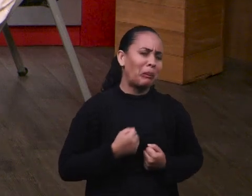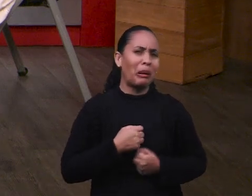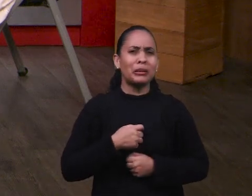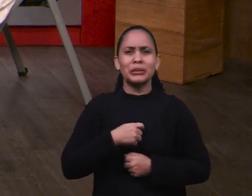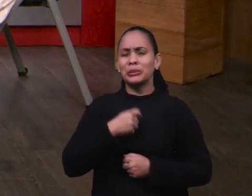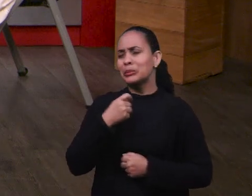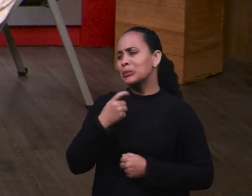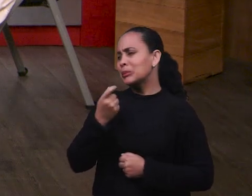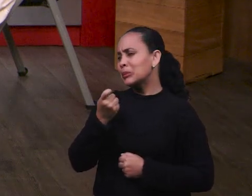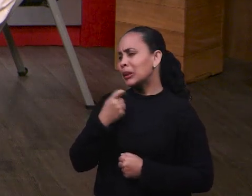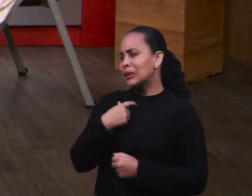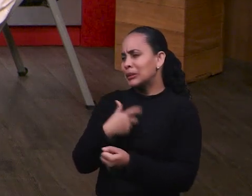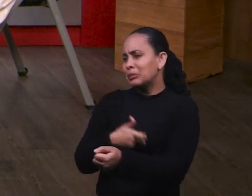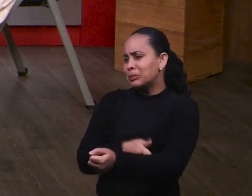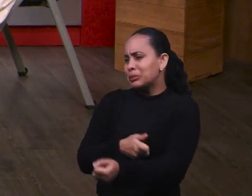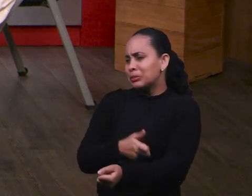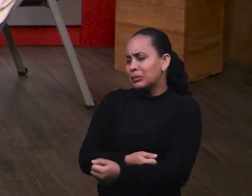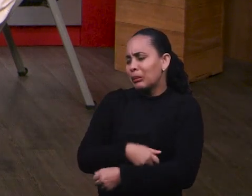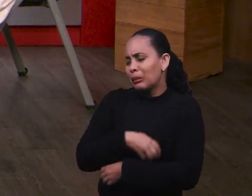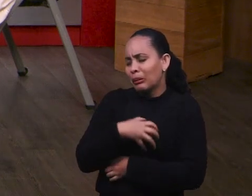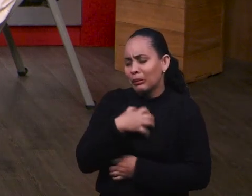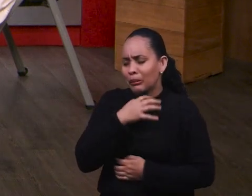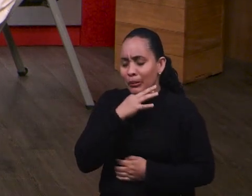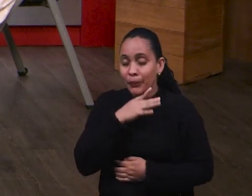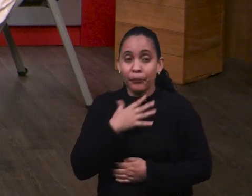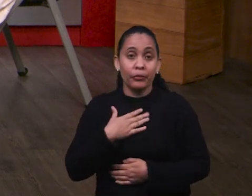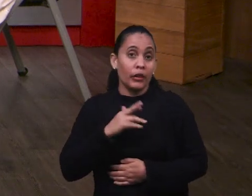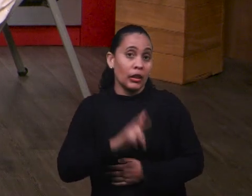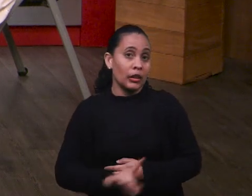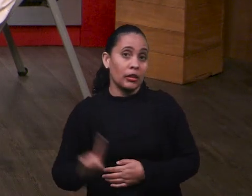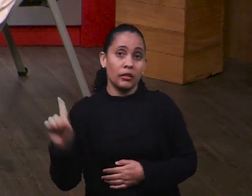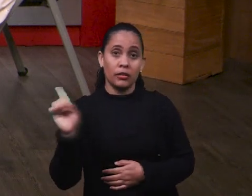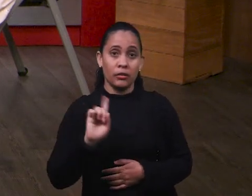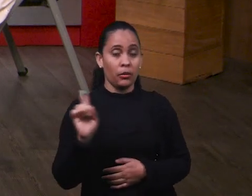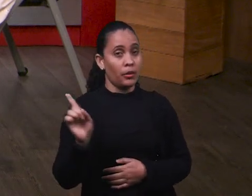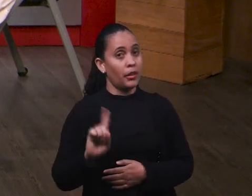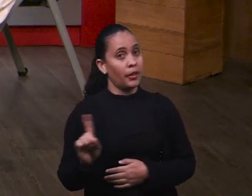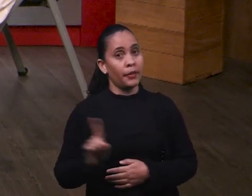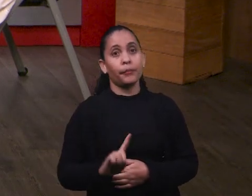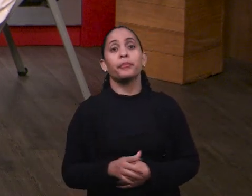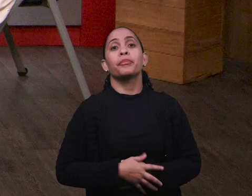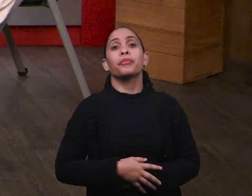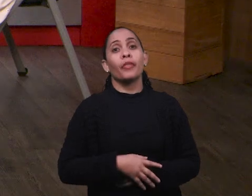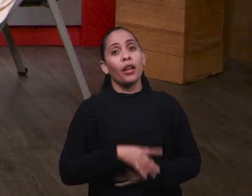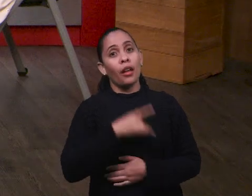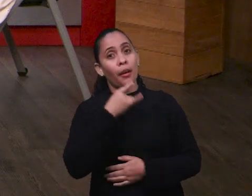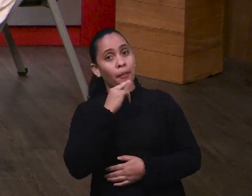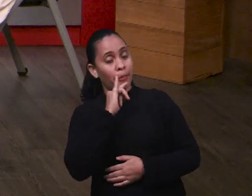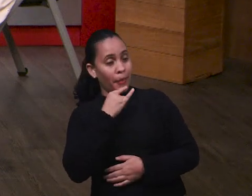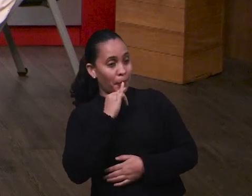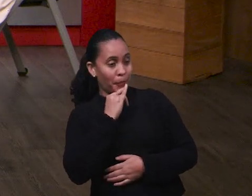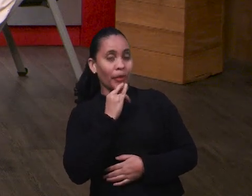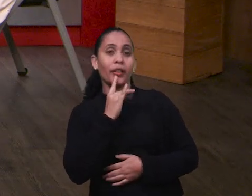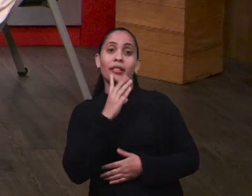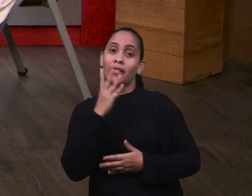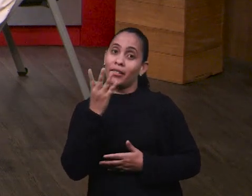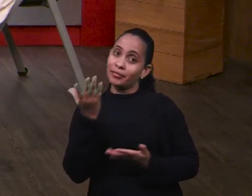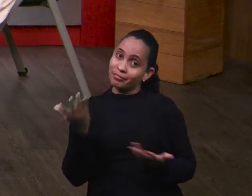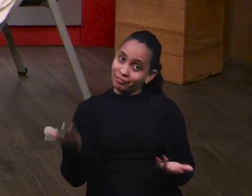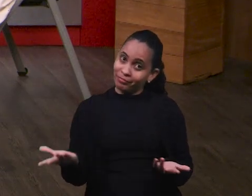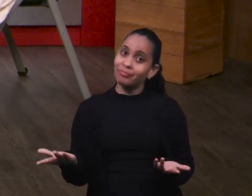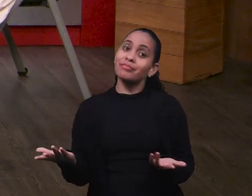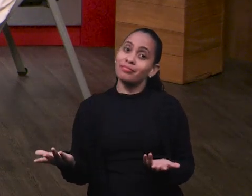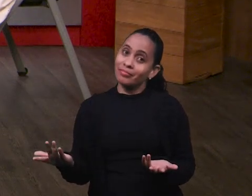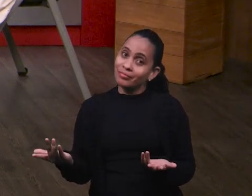essa medicação tá me fazendo mal. Às vezes nem é a medicação. Não, são trocas. É o que tá ali escondido que